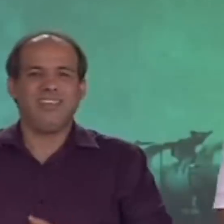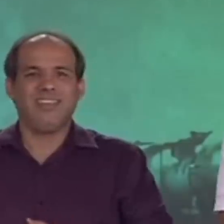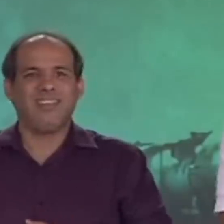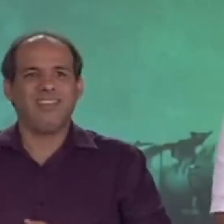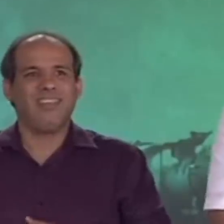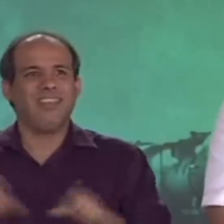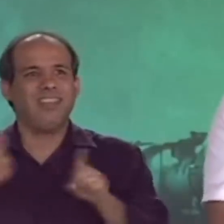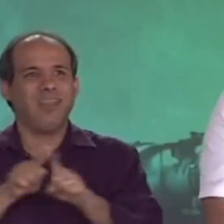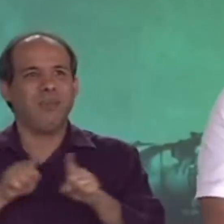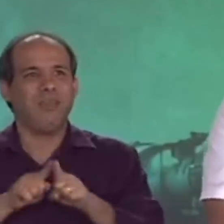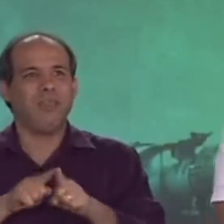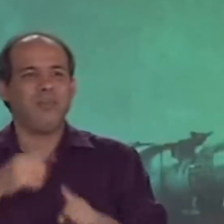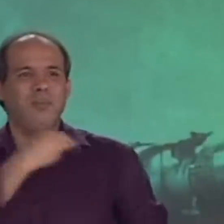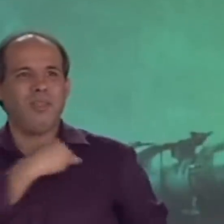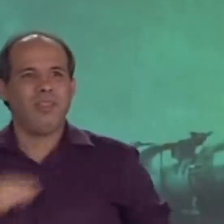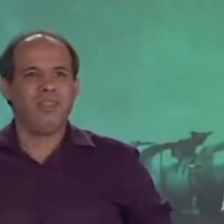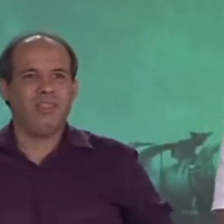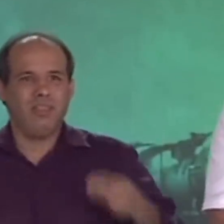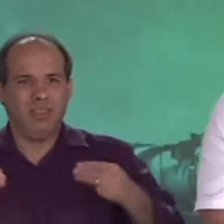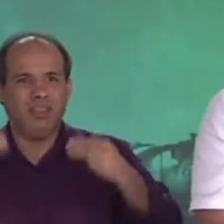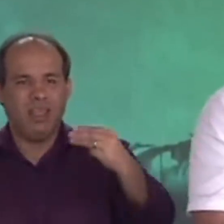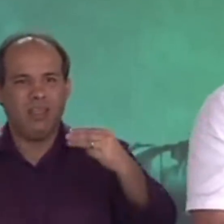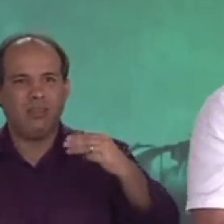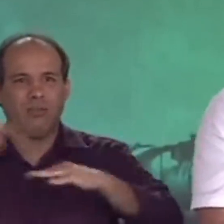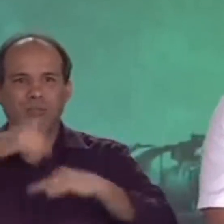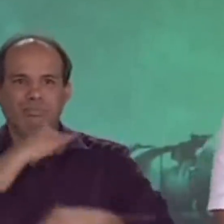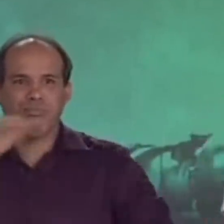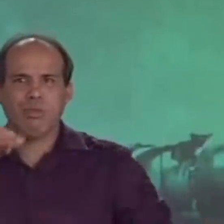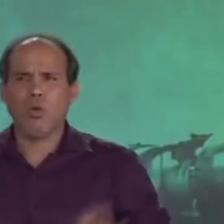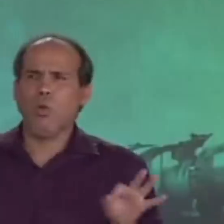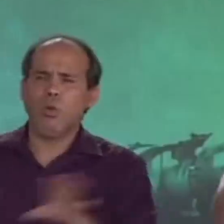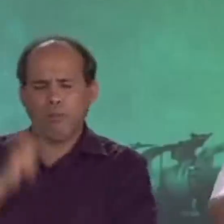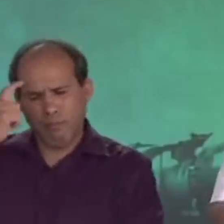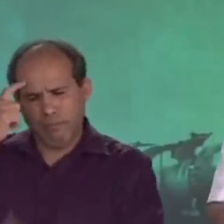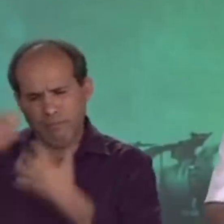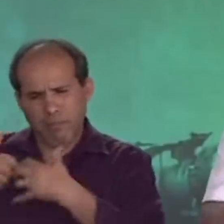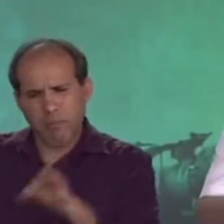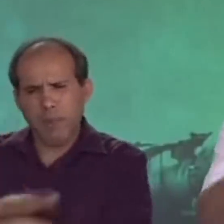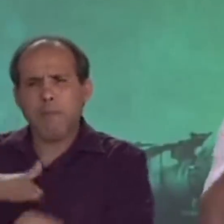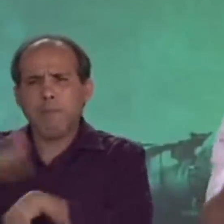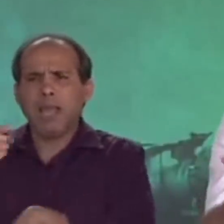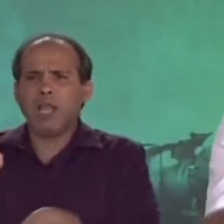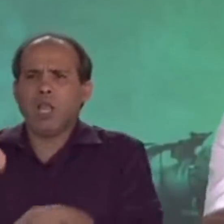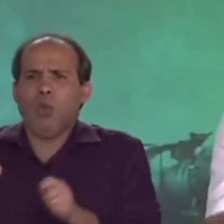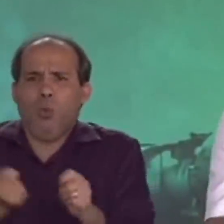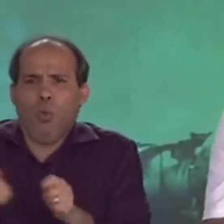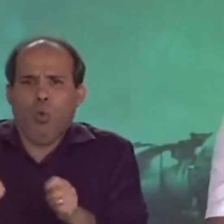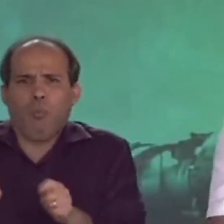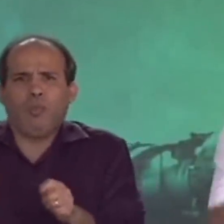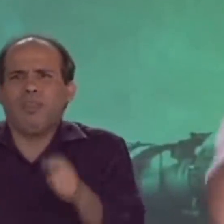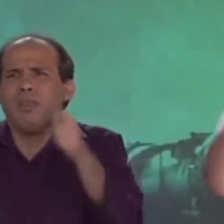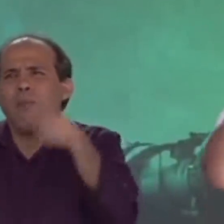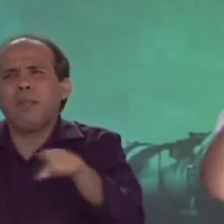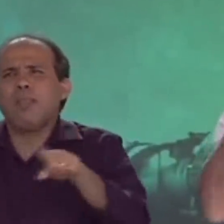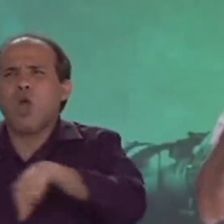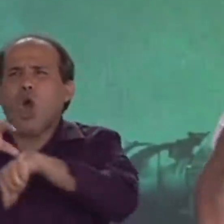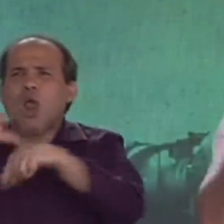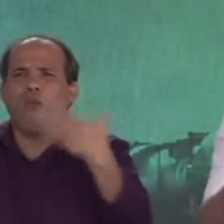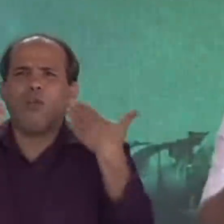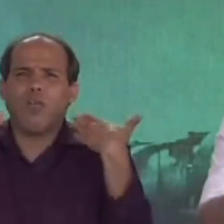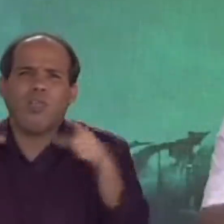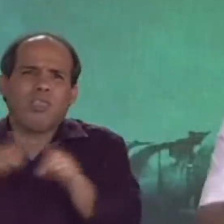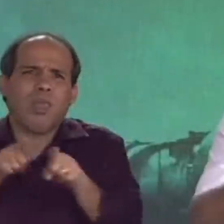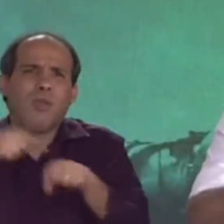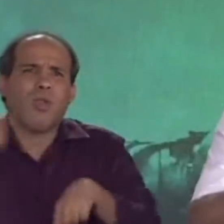O Ministério das Minas e Energia concluiu, depois de um ano, que era mais econômico não ter o horário de verão. Além do